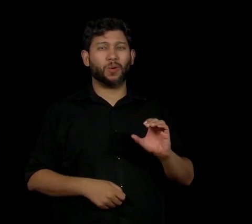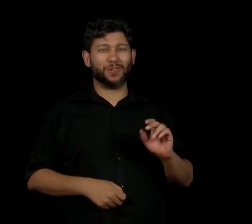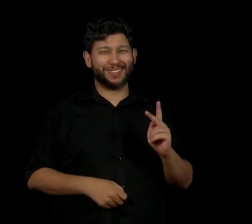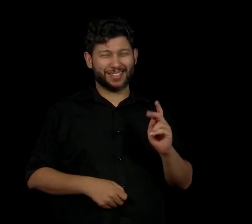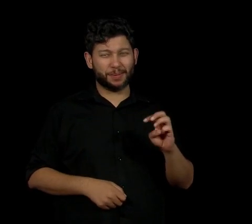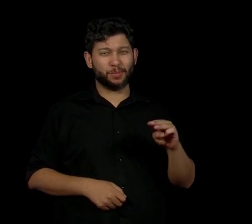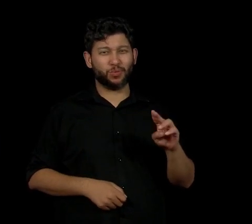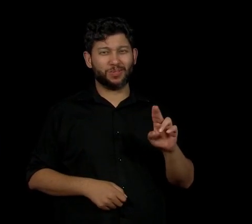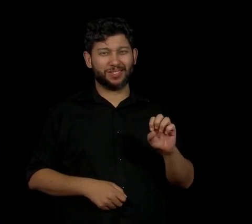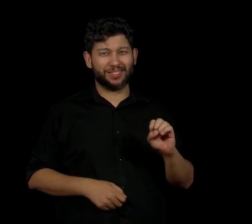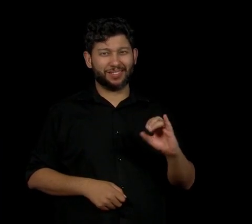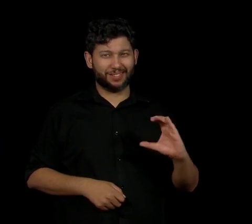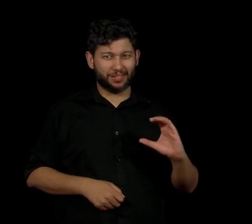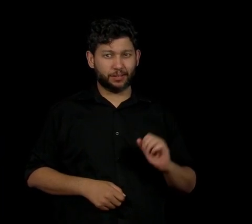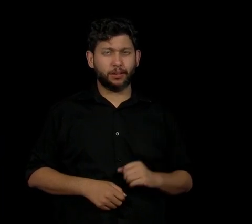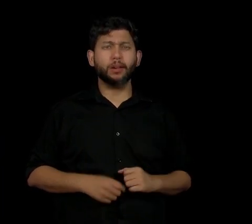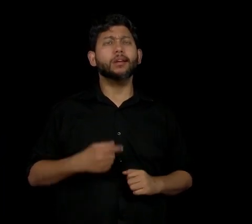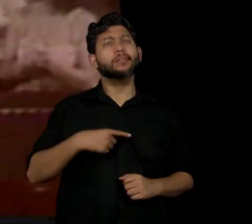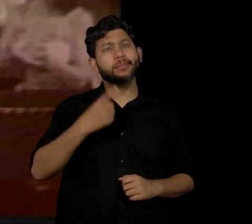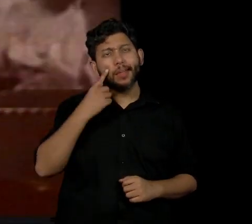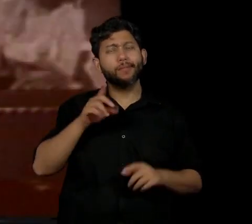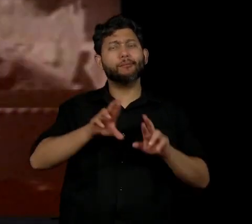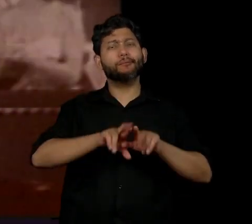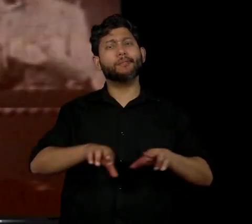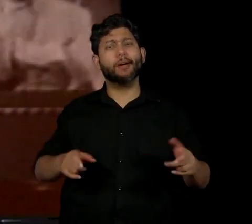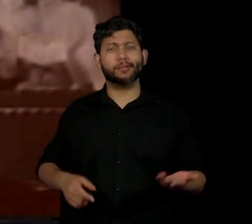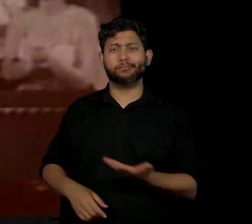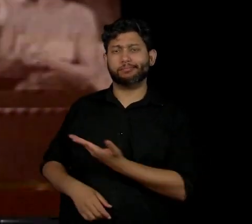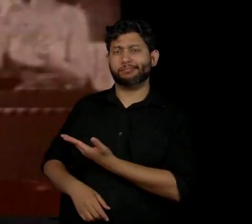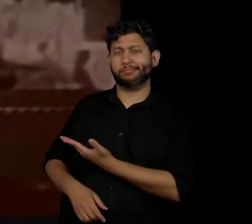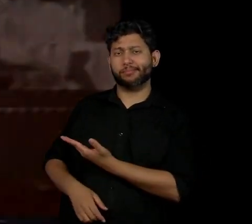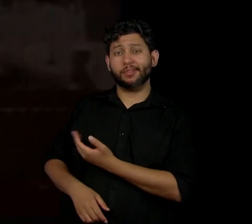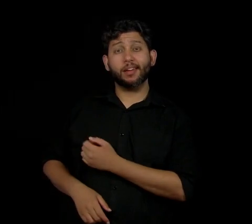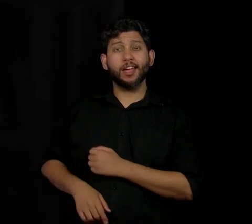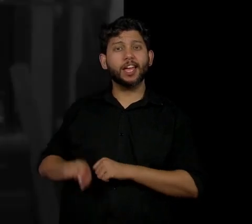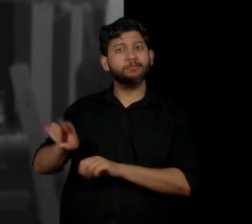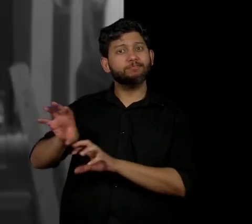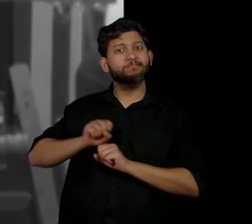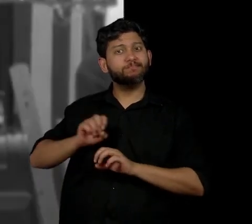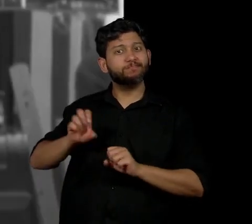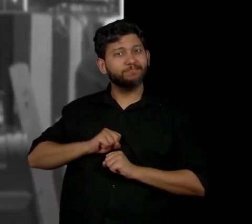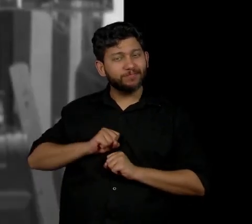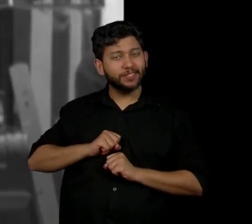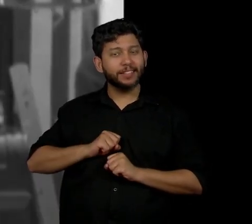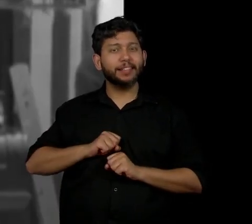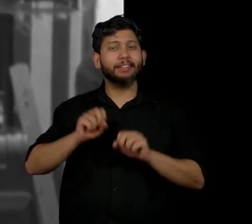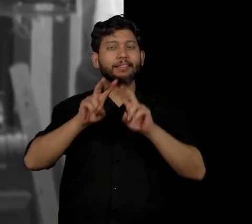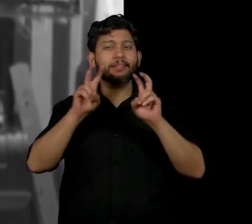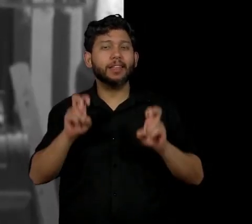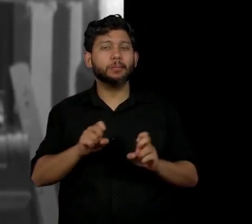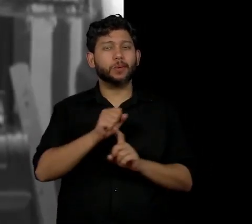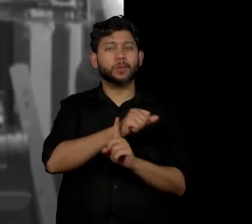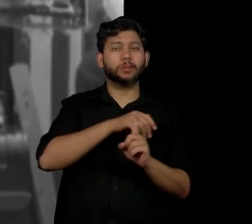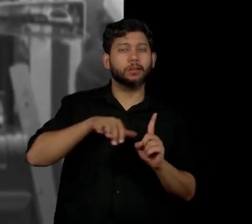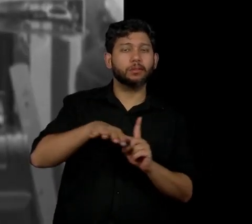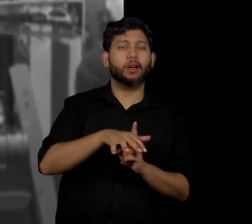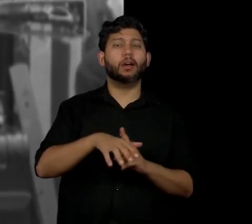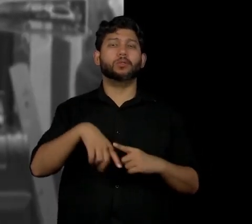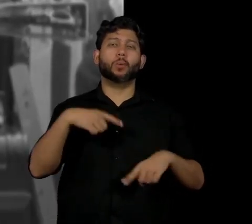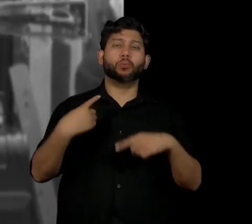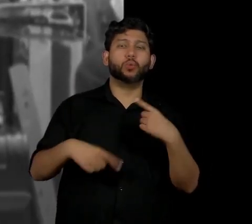Inspirado por artistas como Woody Guthrie e Little Richard, ele compôs canções que abordavam temas sociais, políticos